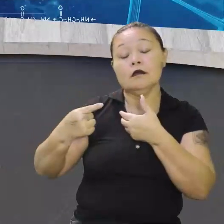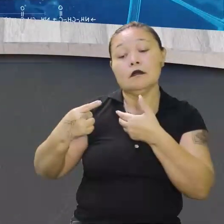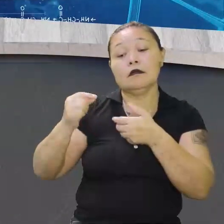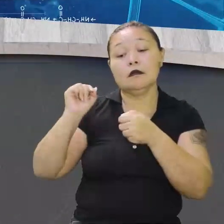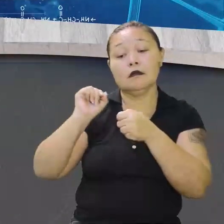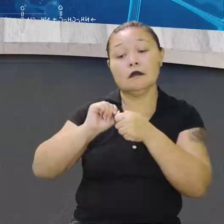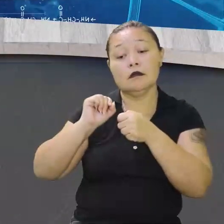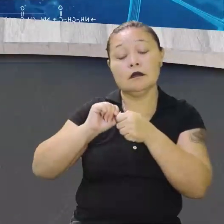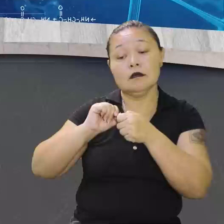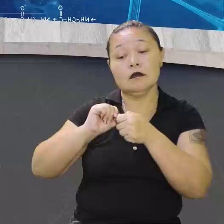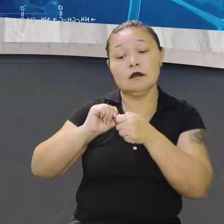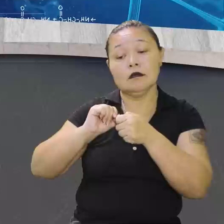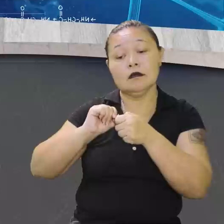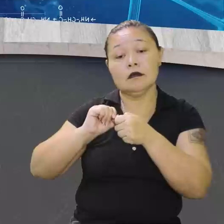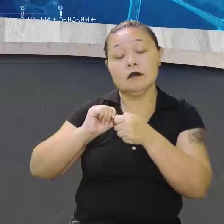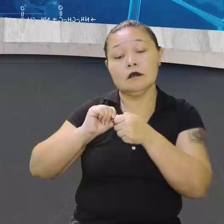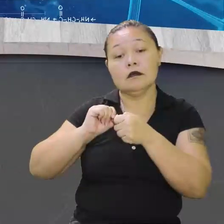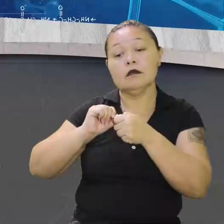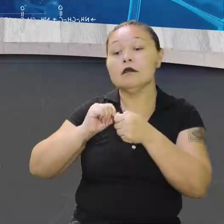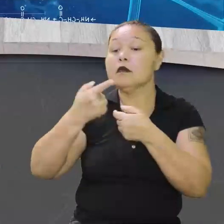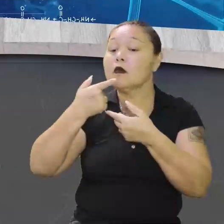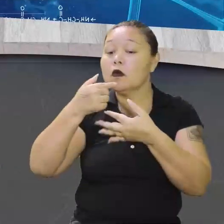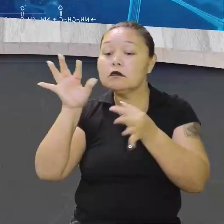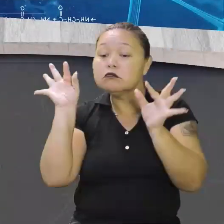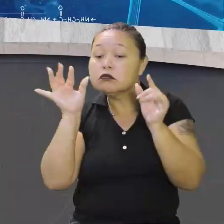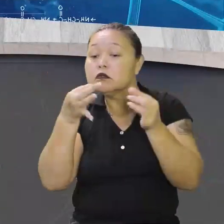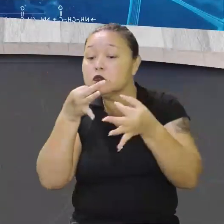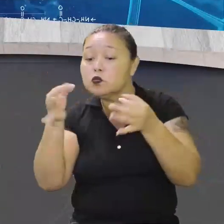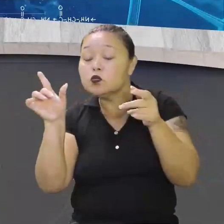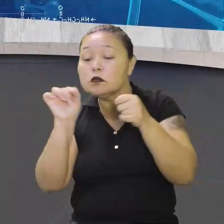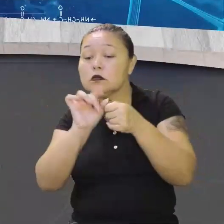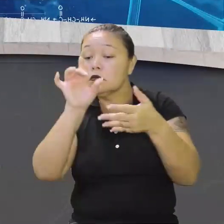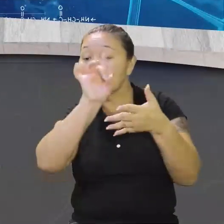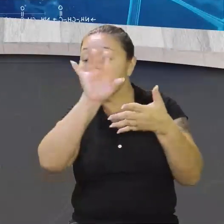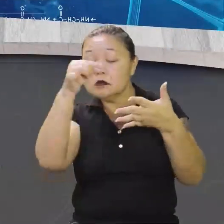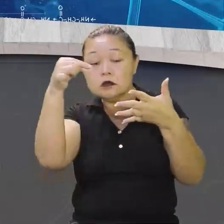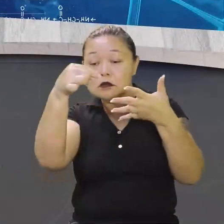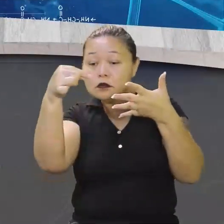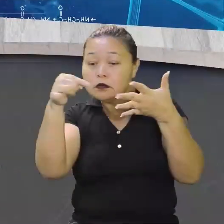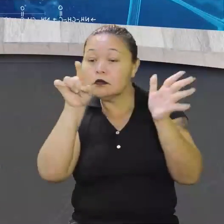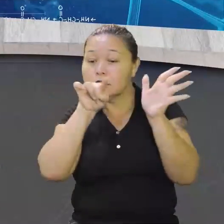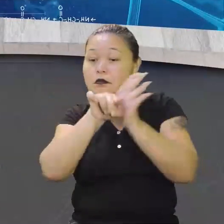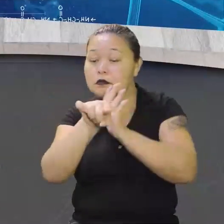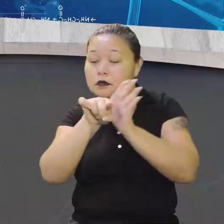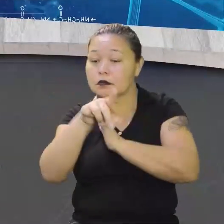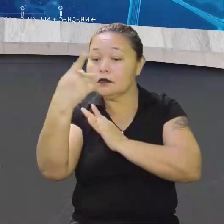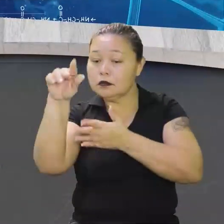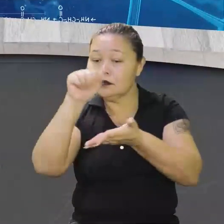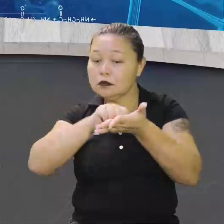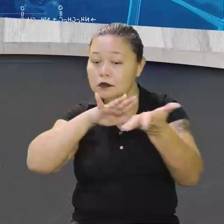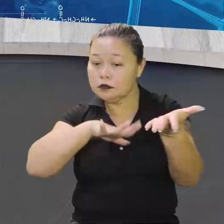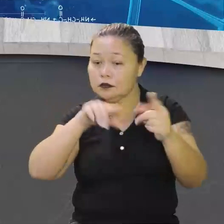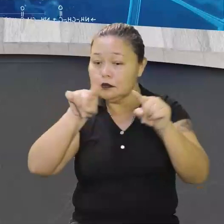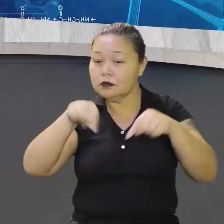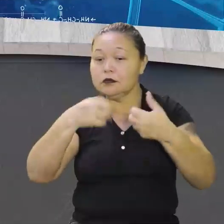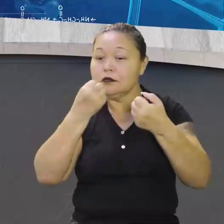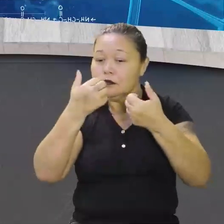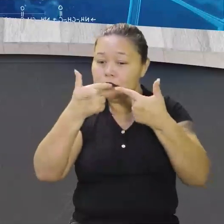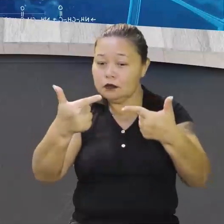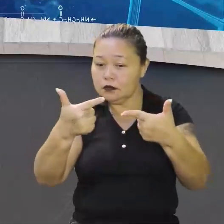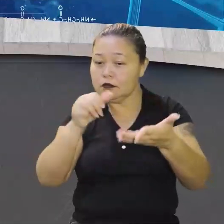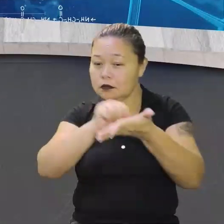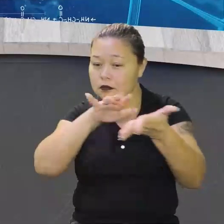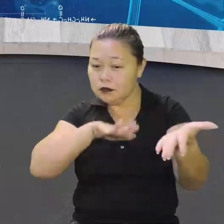fazer breve comentário sobre cada questão da sua atividade de sala. Boa sorte aí, meu caro aluno, com